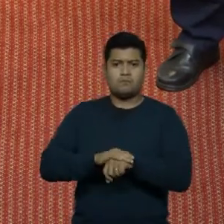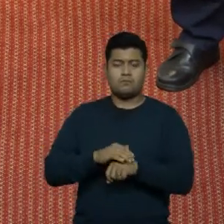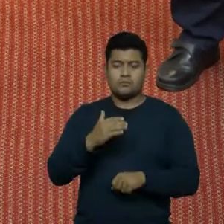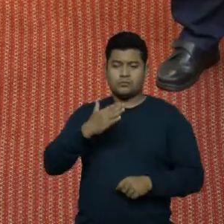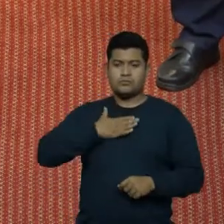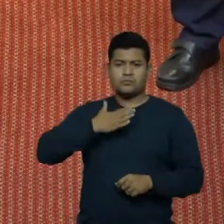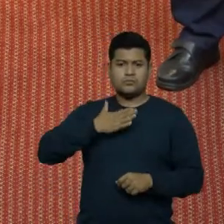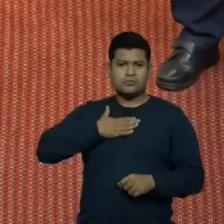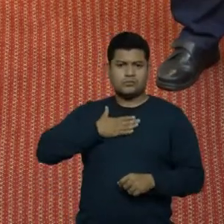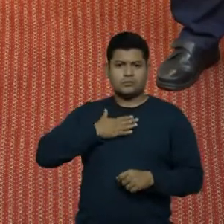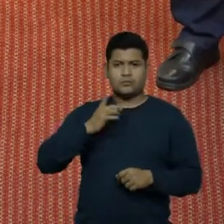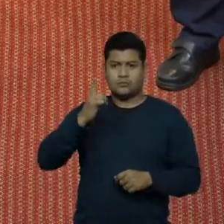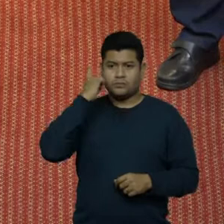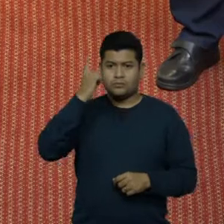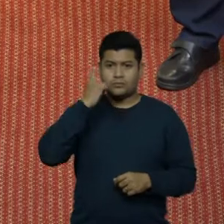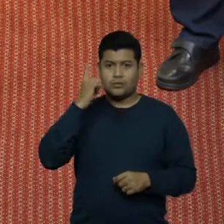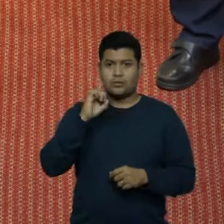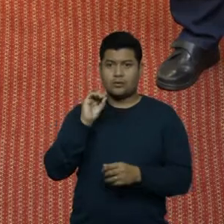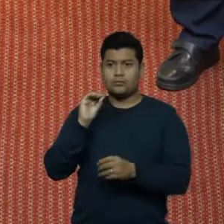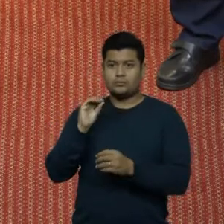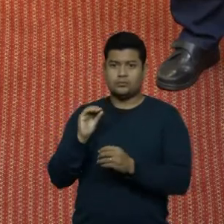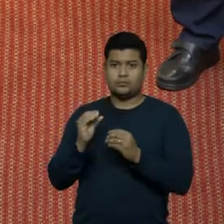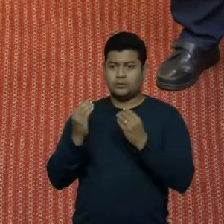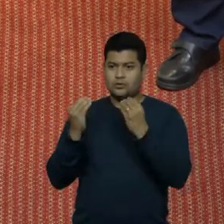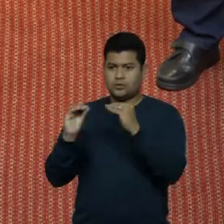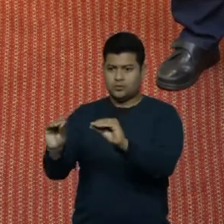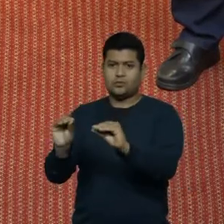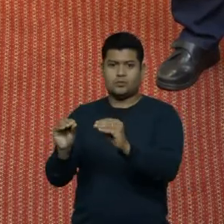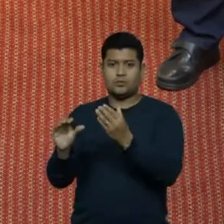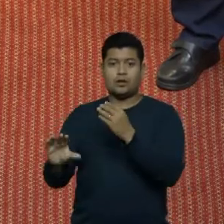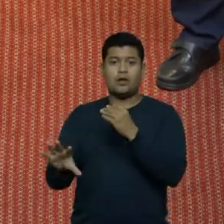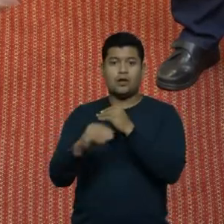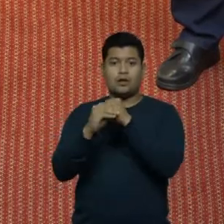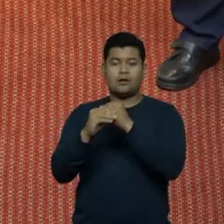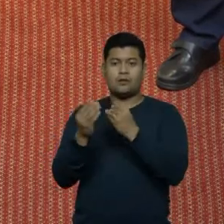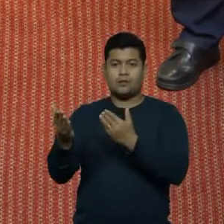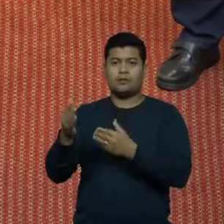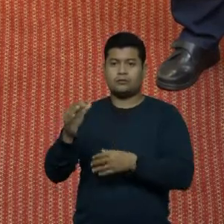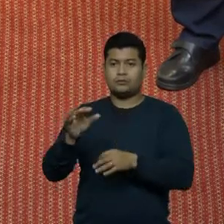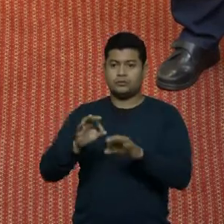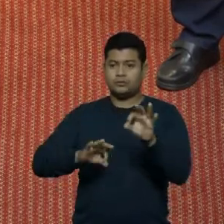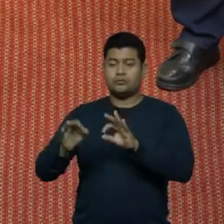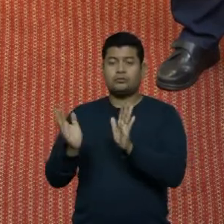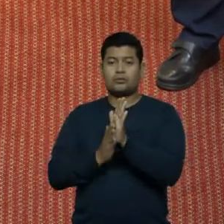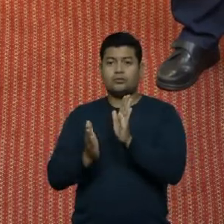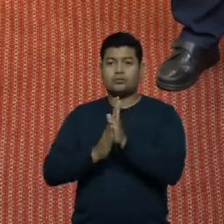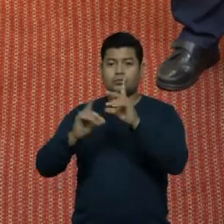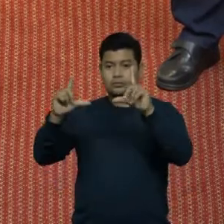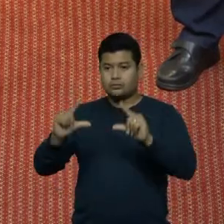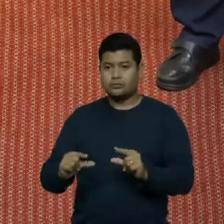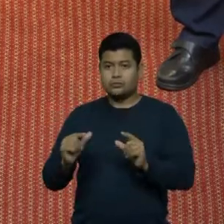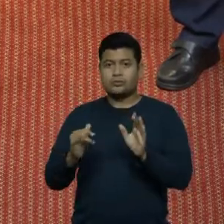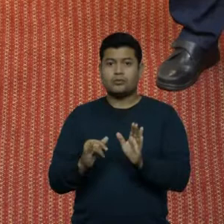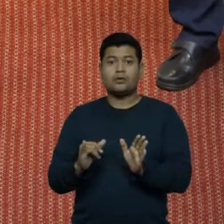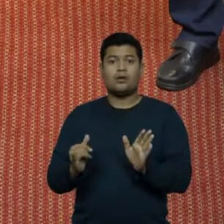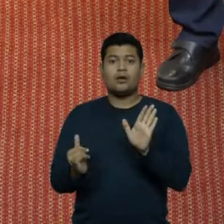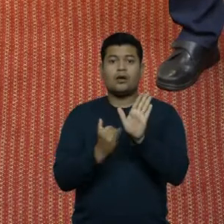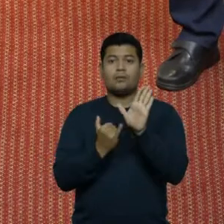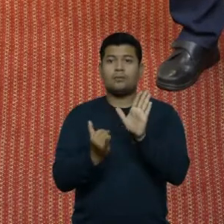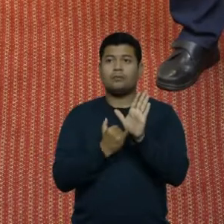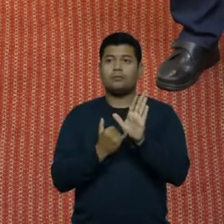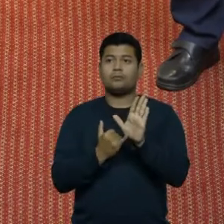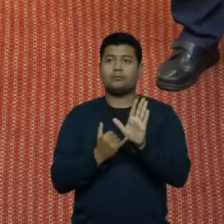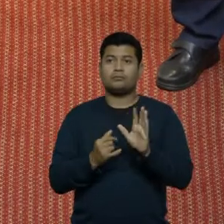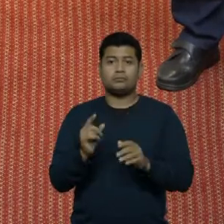deputado colocar emenda mexendo em valores fazendo proposta em baixar imposto Isso é prorrogativa do executivo